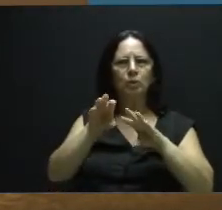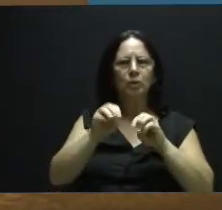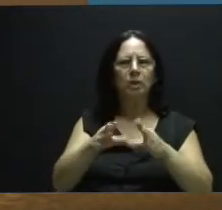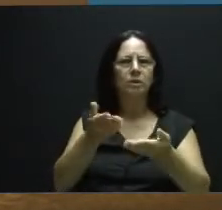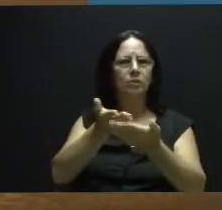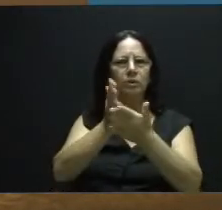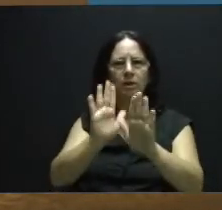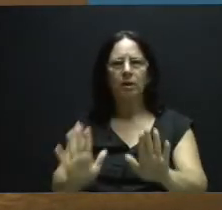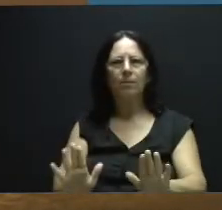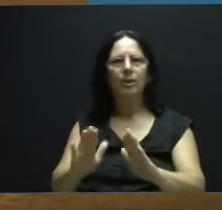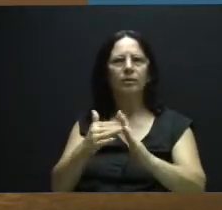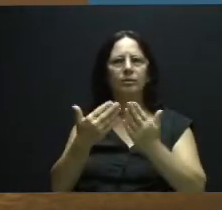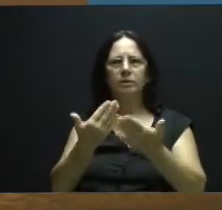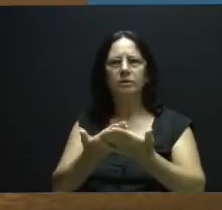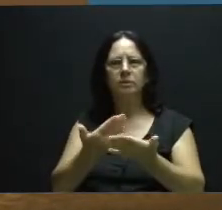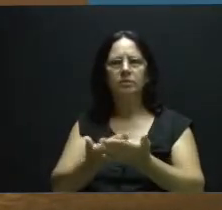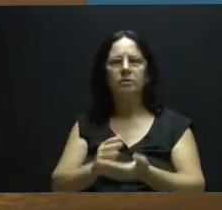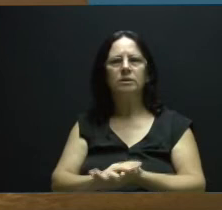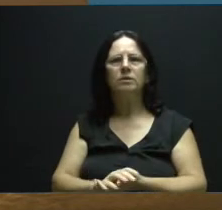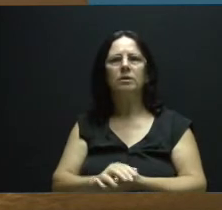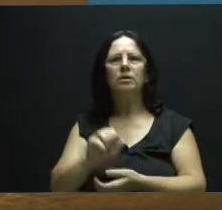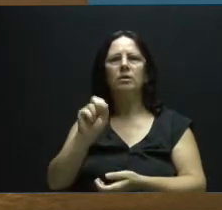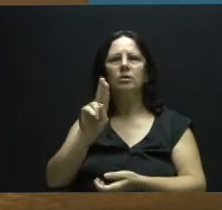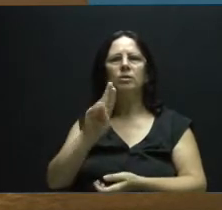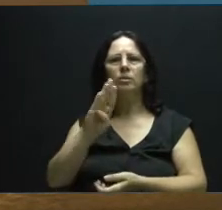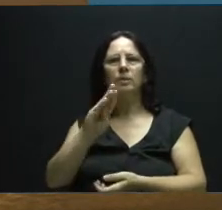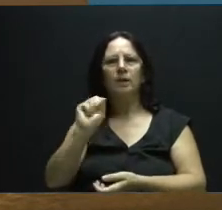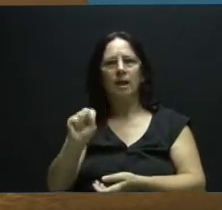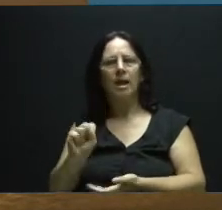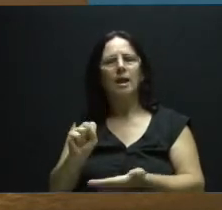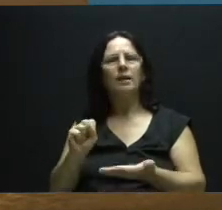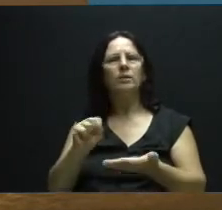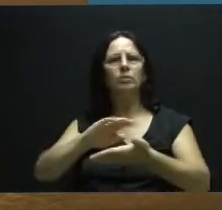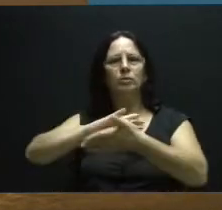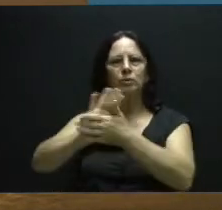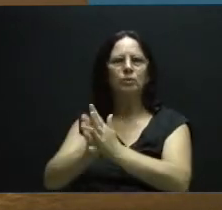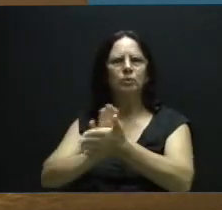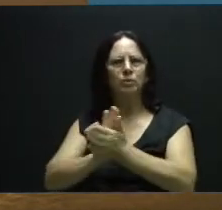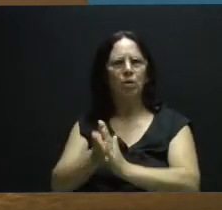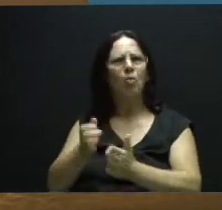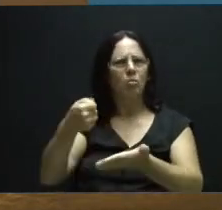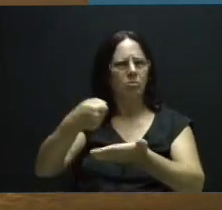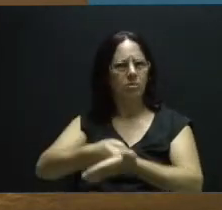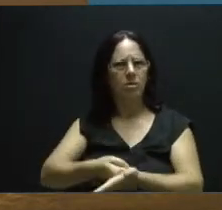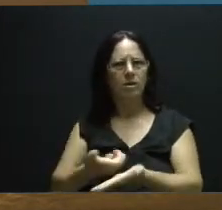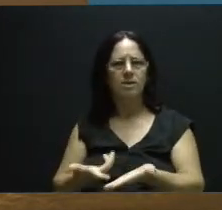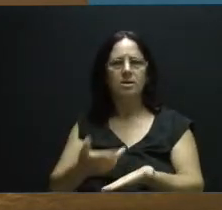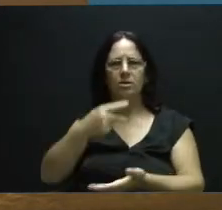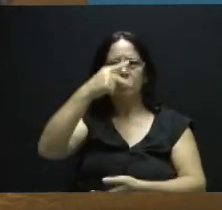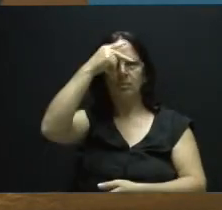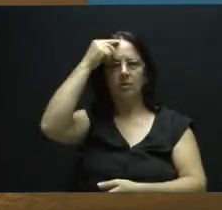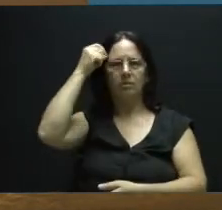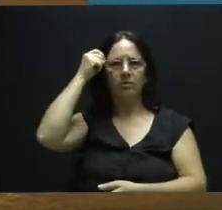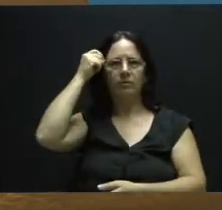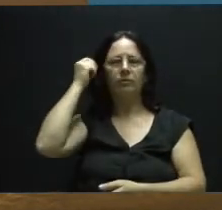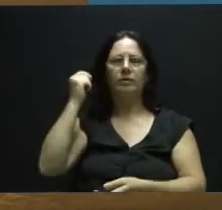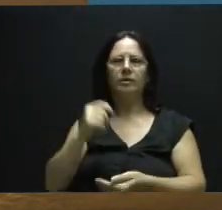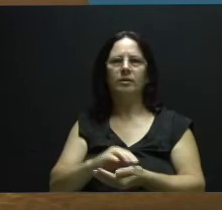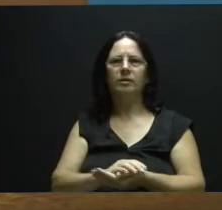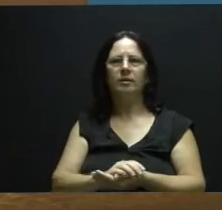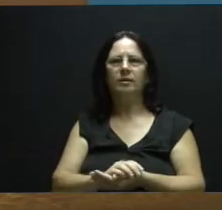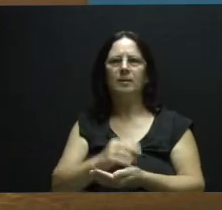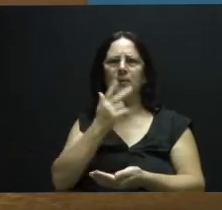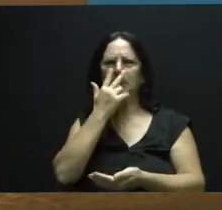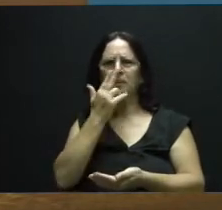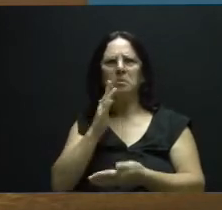está acabando com as escolas as ubs estão destruídas se obrigação vencendo assim a favor parece que